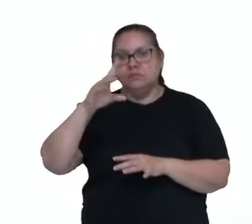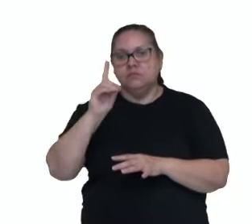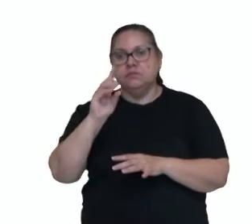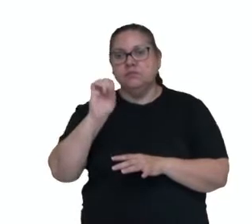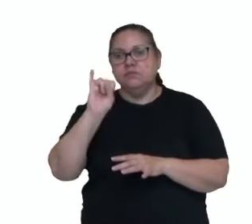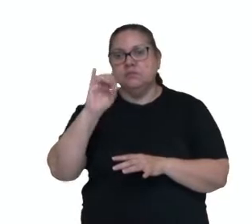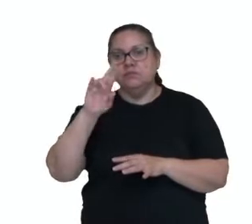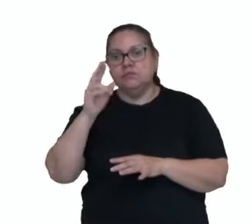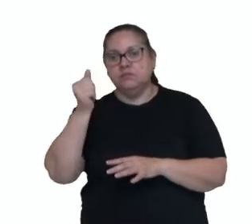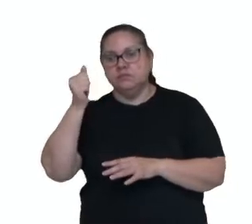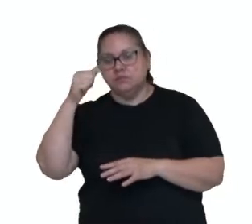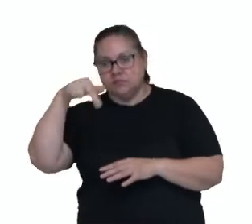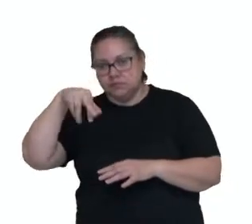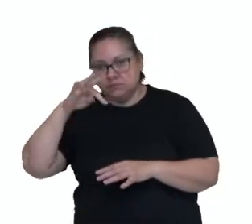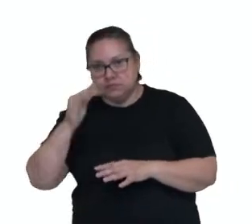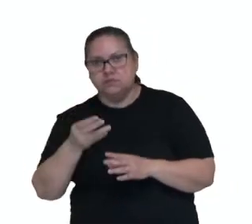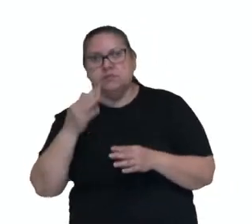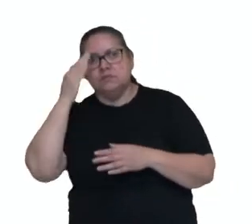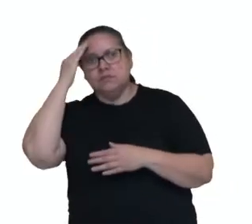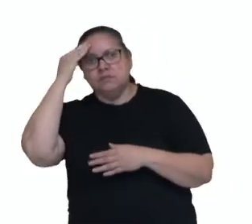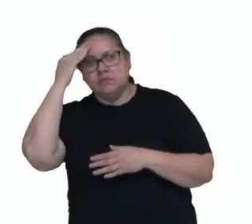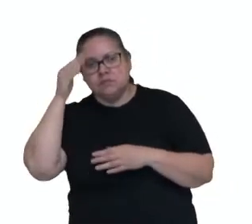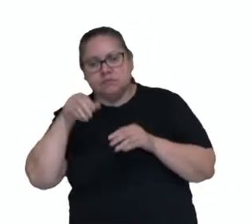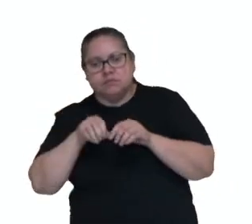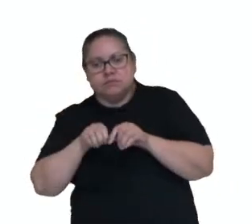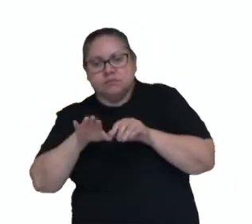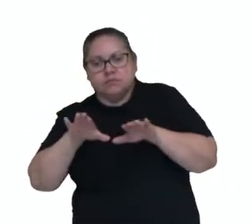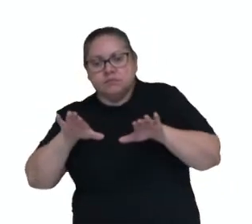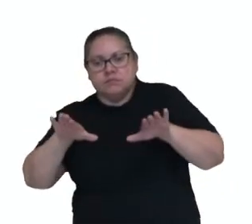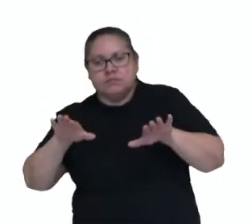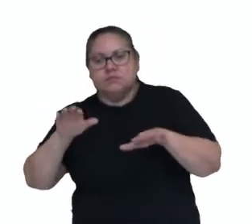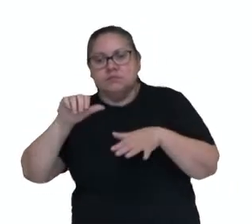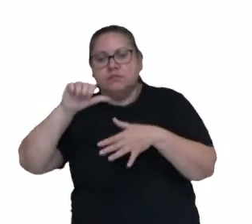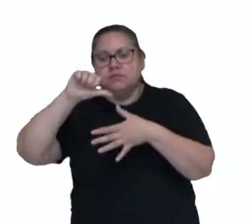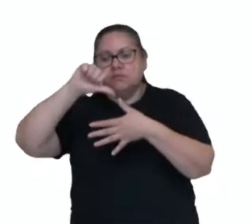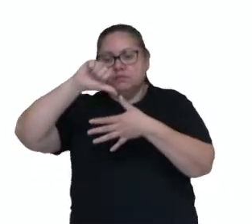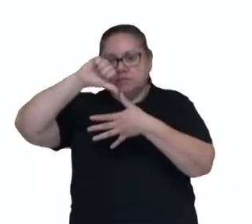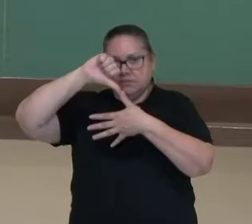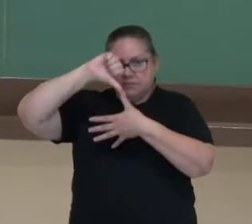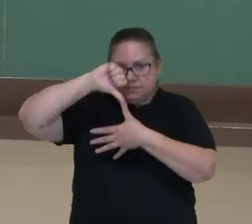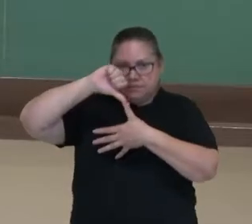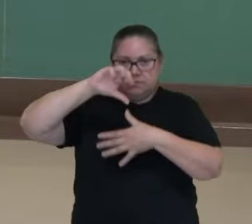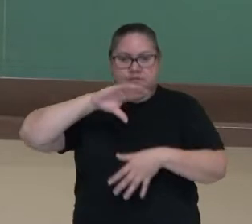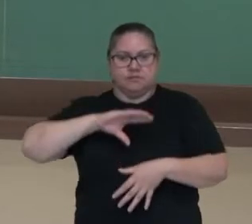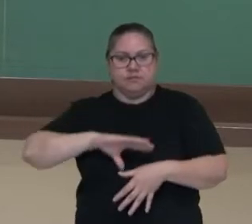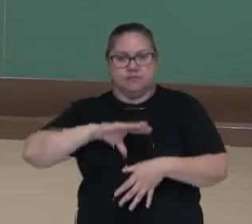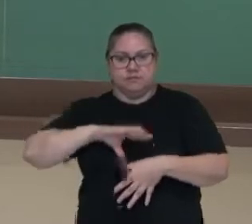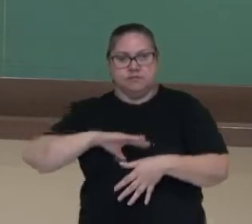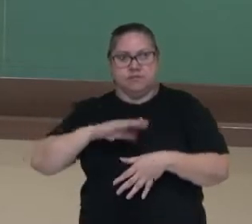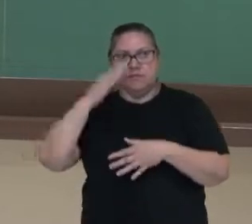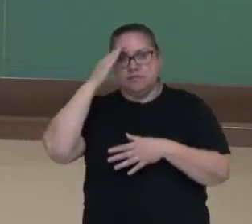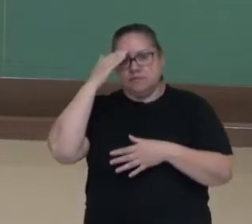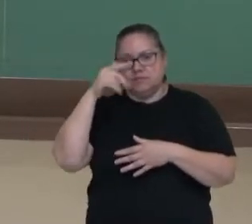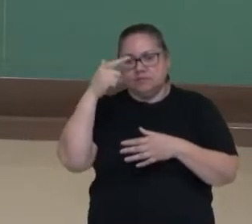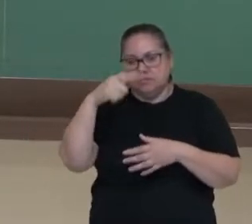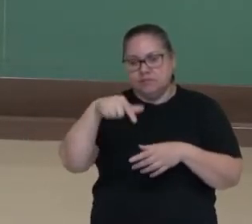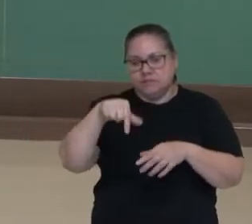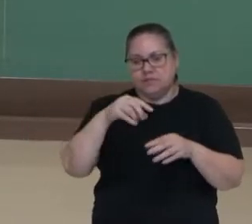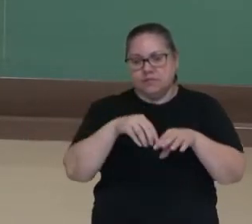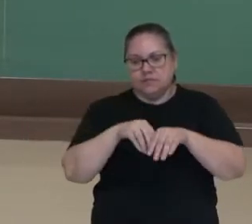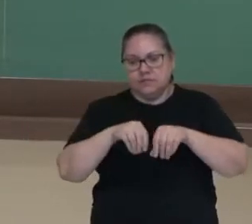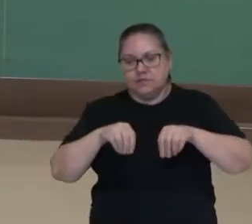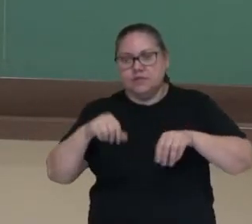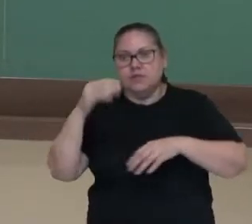o avanço da colonização e expansão da América Portuguesa e a constituição do atual território brasileiro. Vamos lá, olha essa diferença, gente.